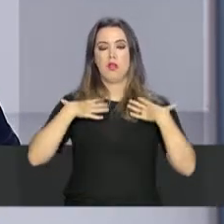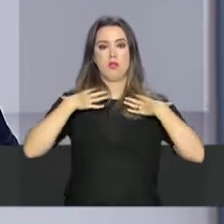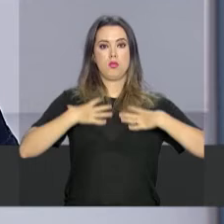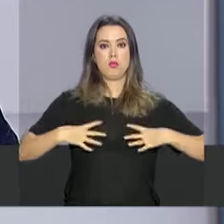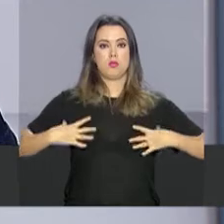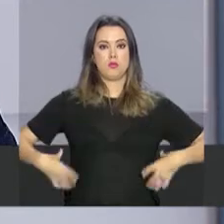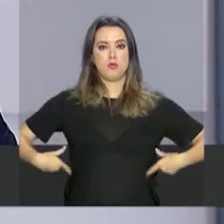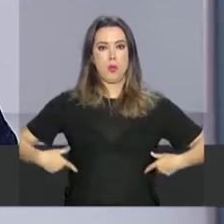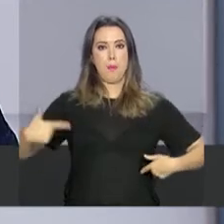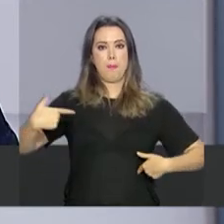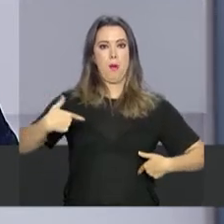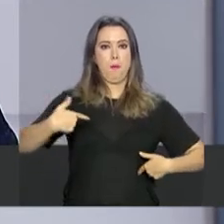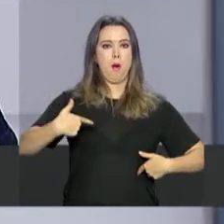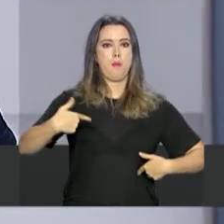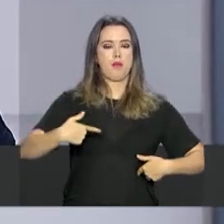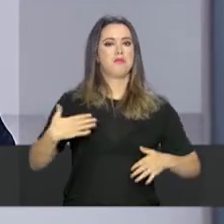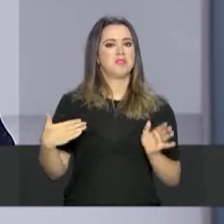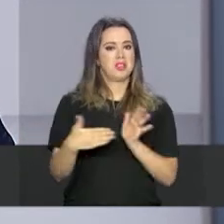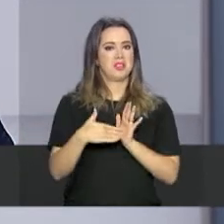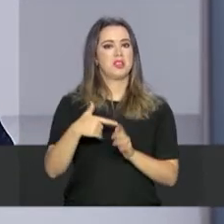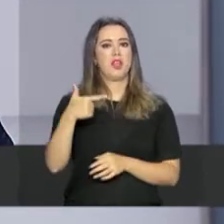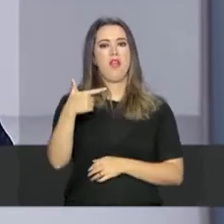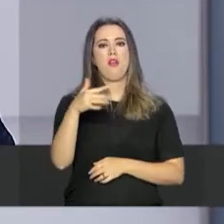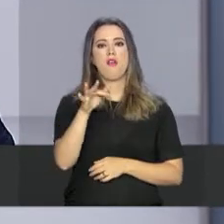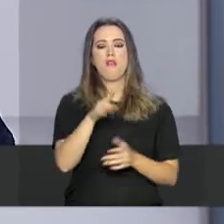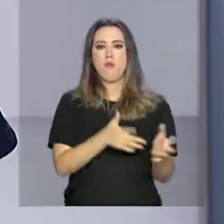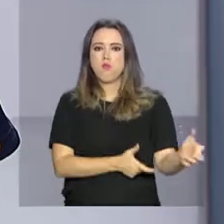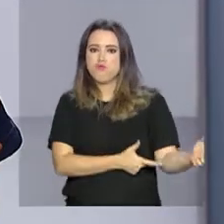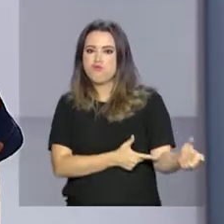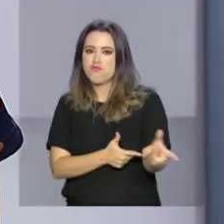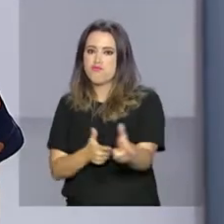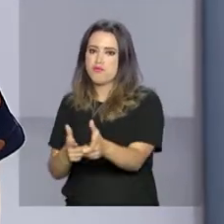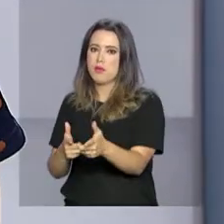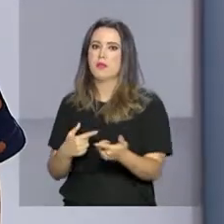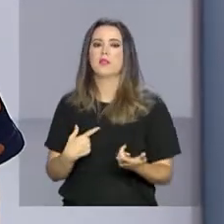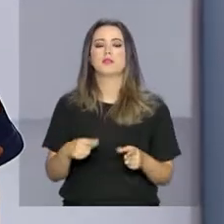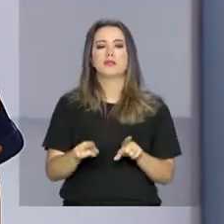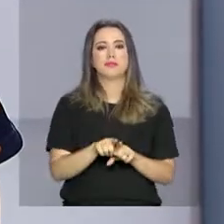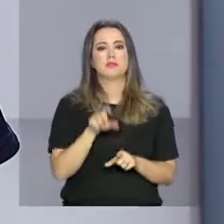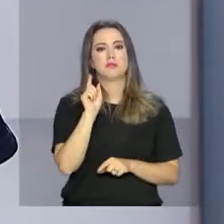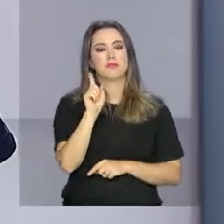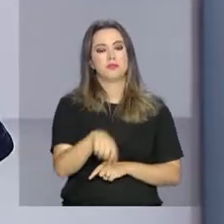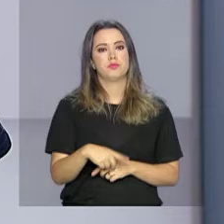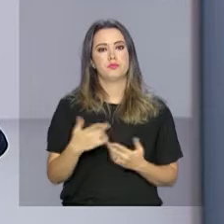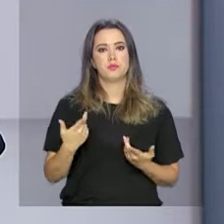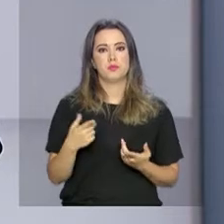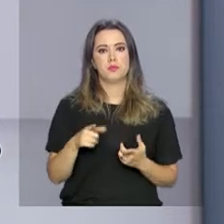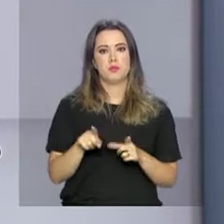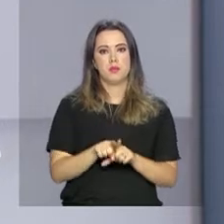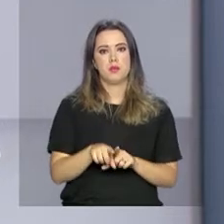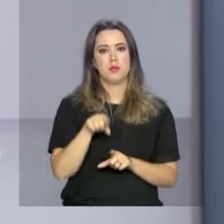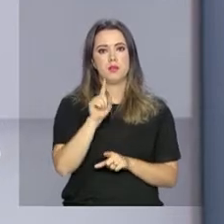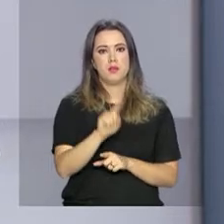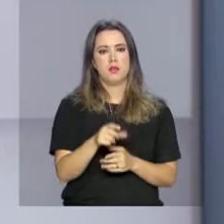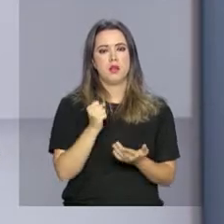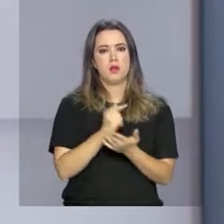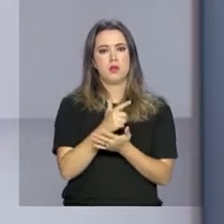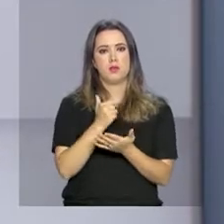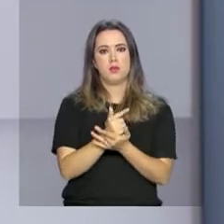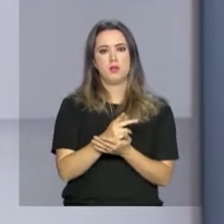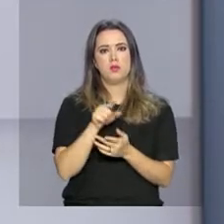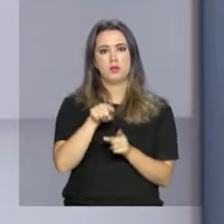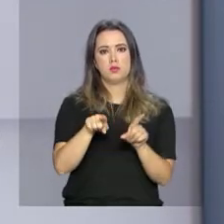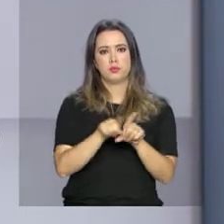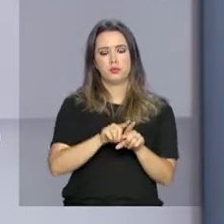prova de balas, resistentes até ao impacto de fuzis e capas sobressalentes. A compra está prevista no plano estratégico